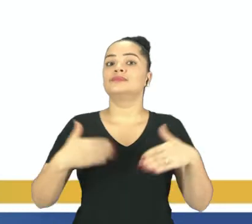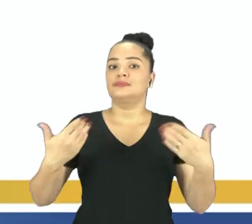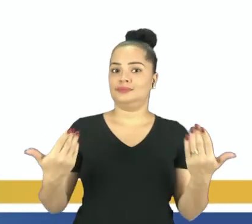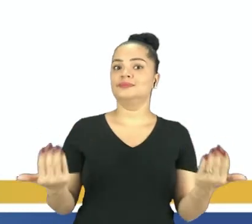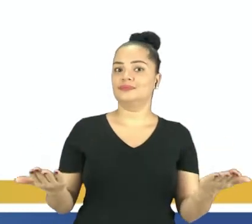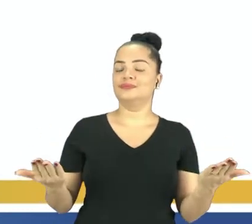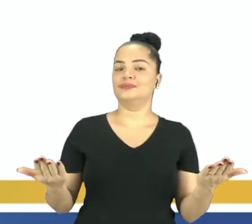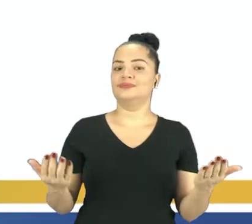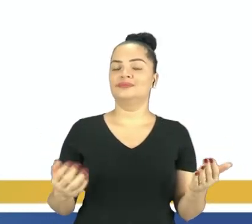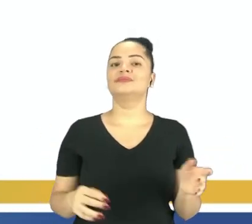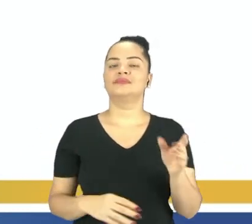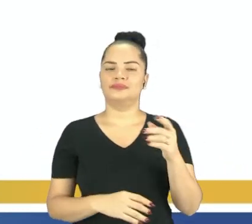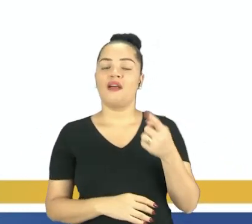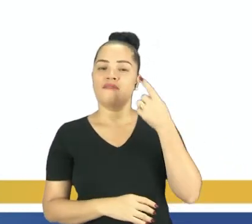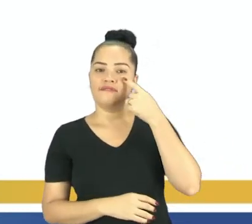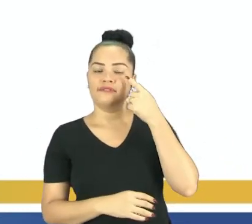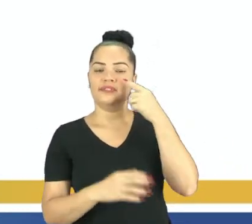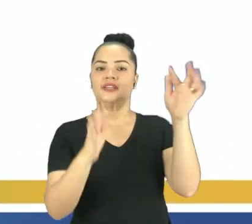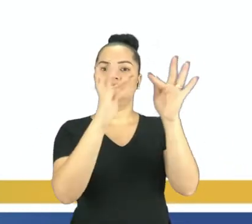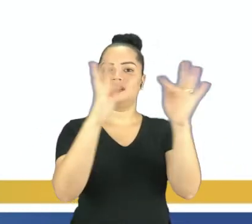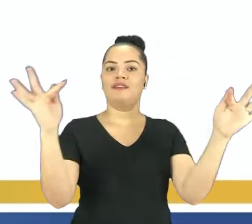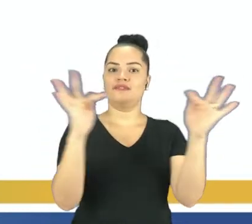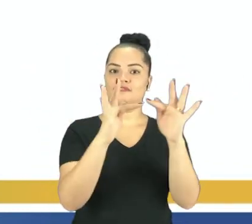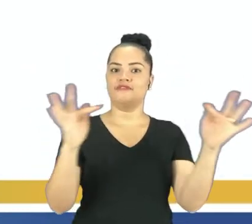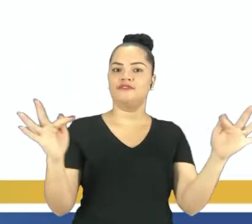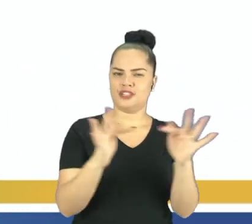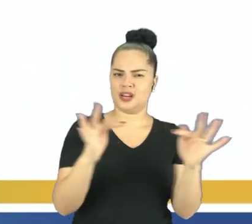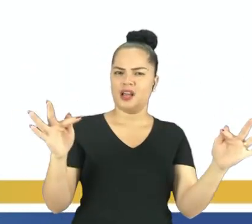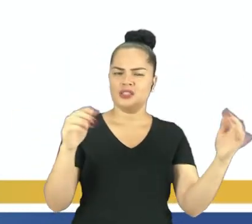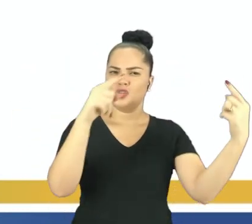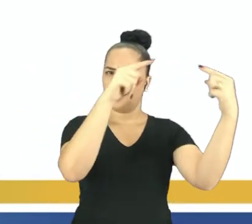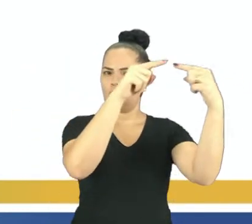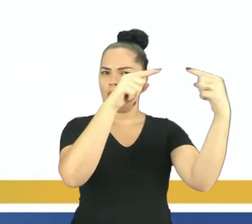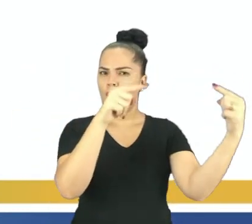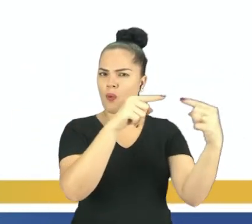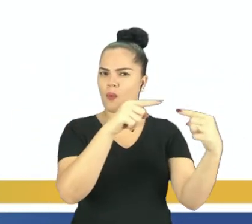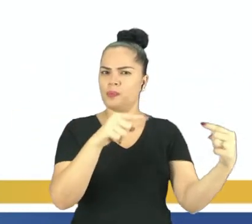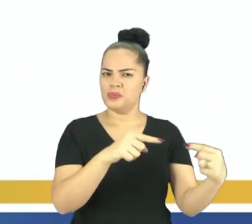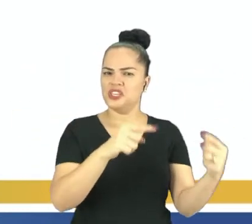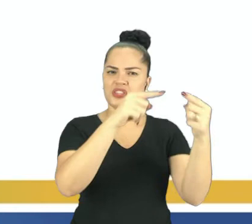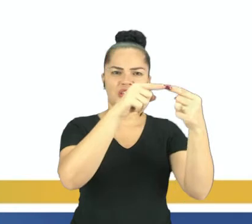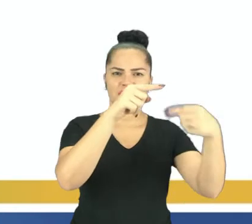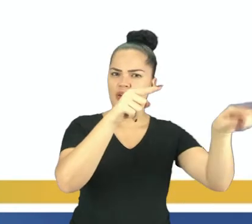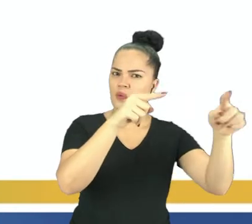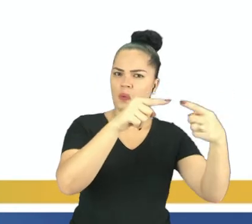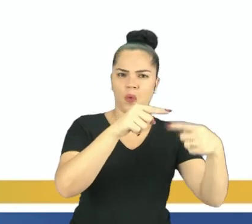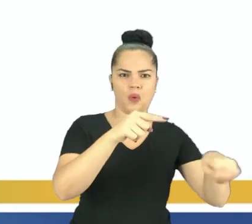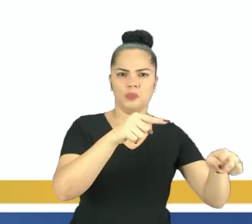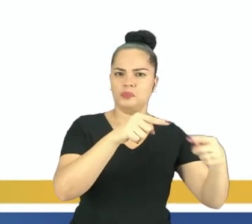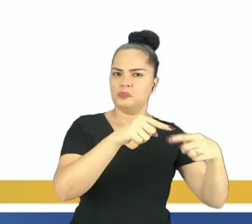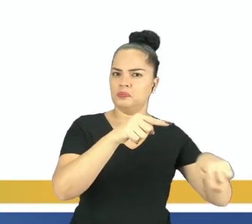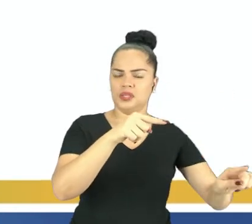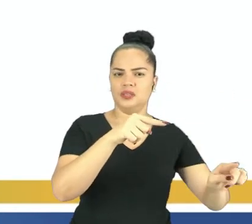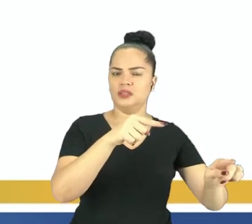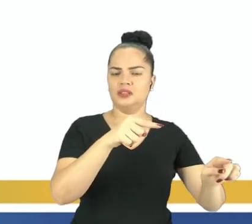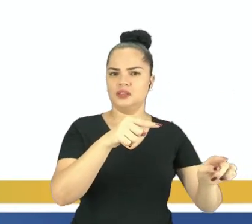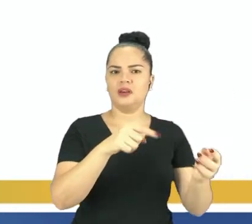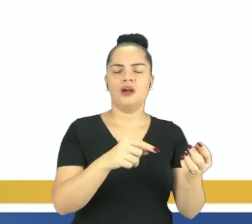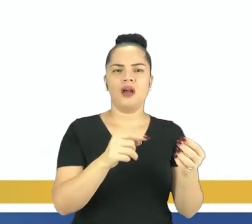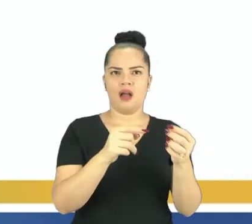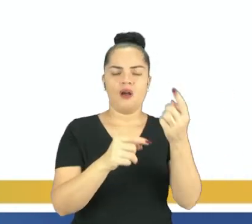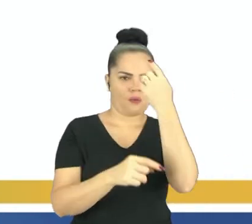pessoal, apenas observando as frases e as imagens, vocês conseguiram fazer essa relação? Qual dessas frases aí não está combinando com